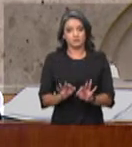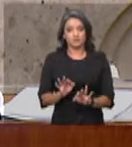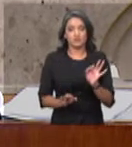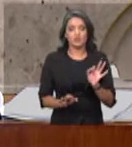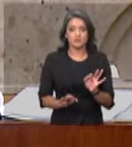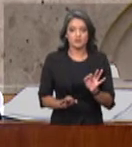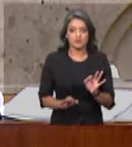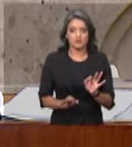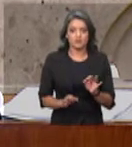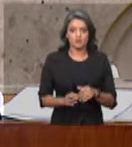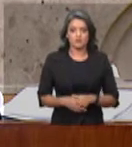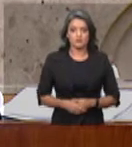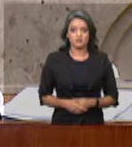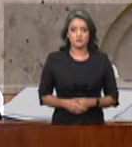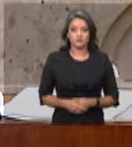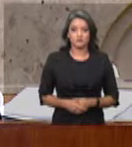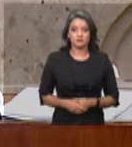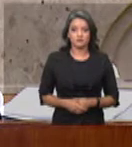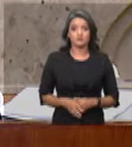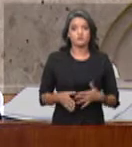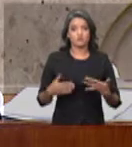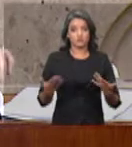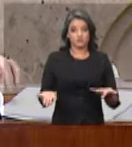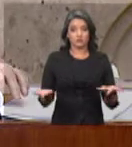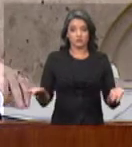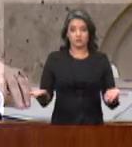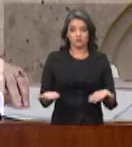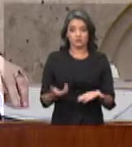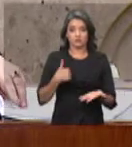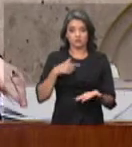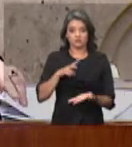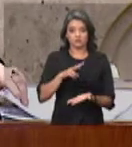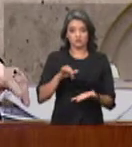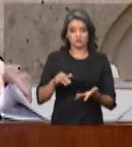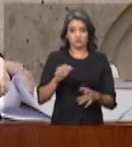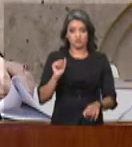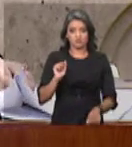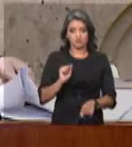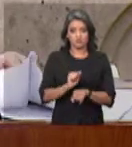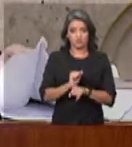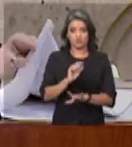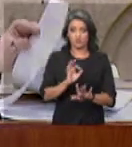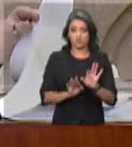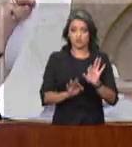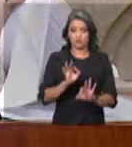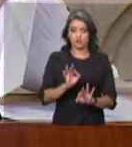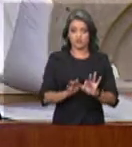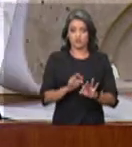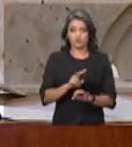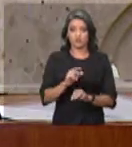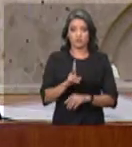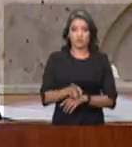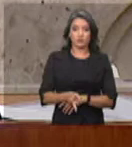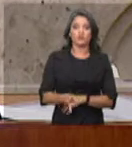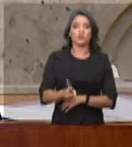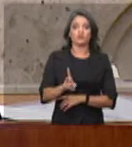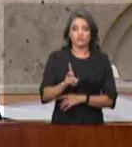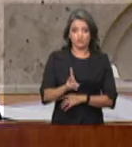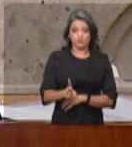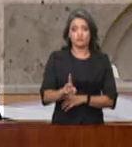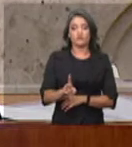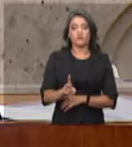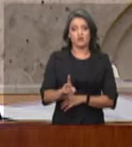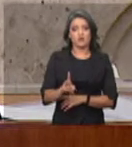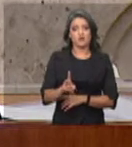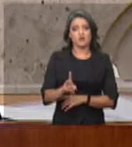colegas eu vou suspender né este julgamento para continuidade no dia